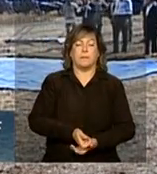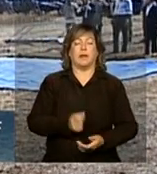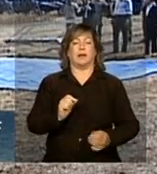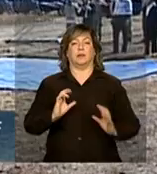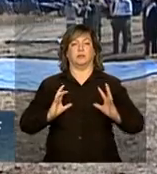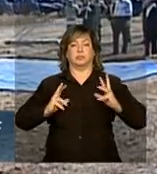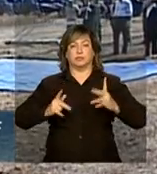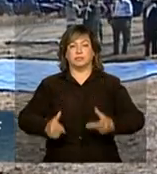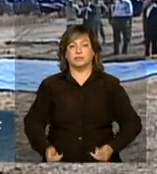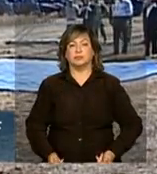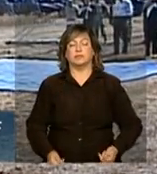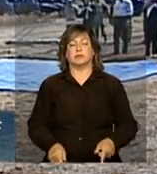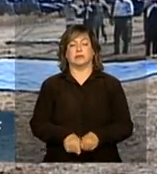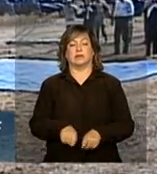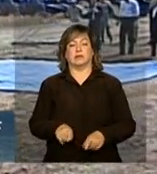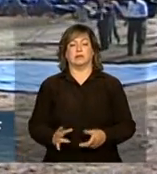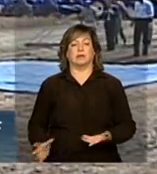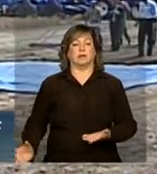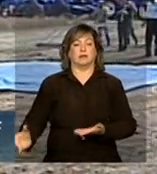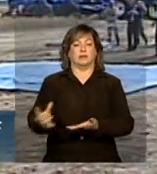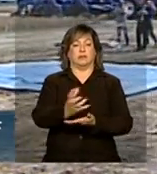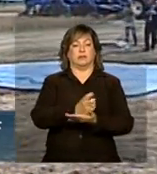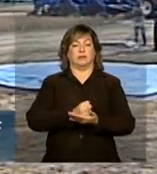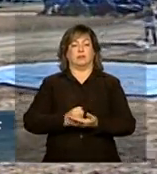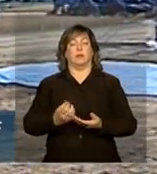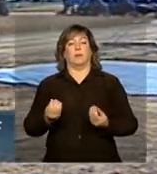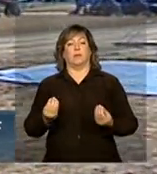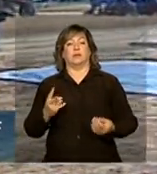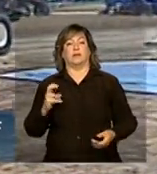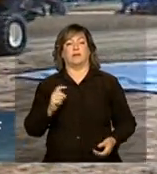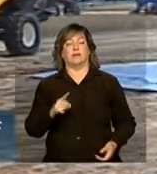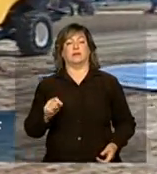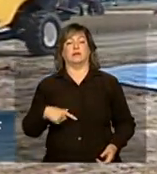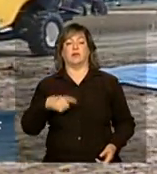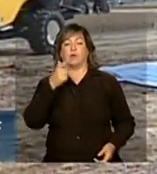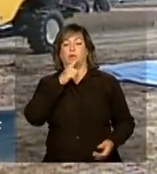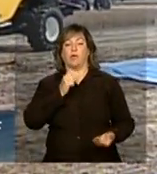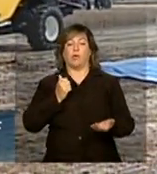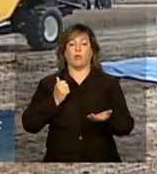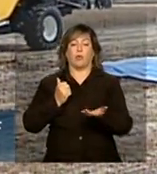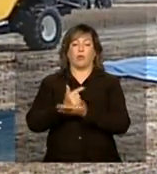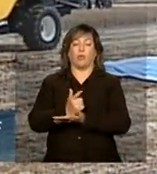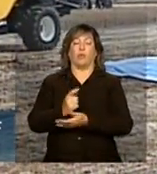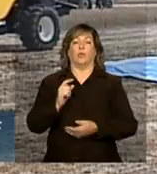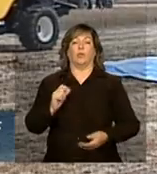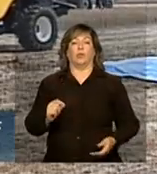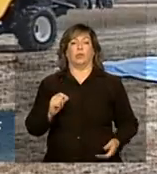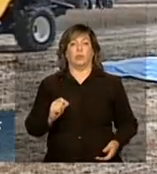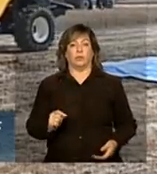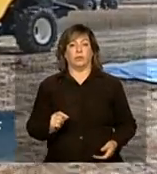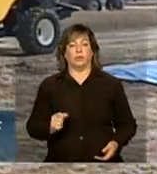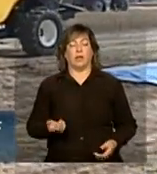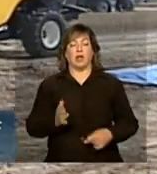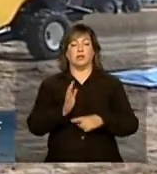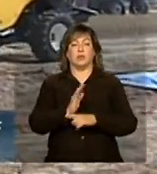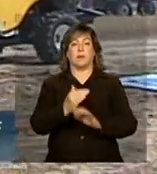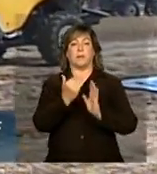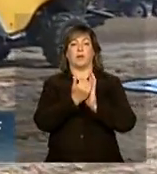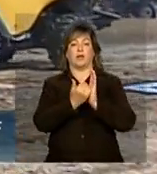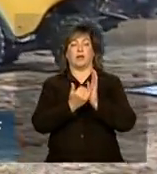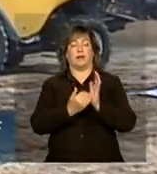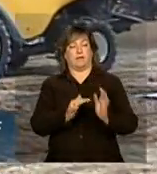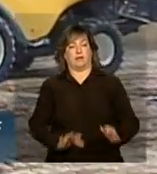dessa colheita e são equipamentos que muitas vezes são comprados também com auxílios com auxílio de programas